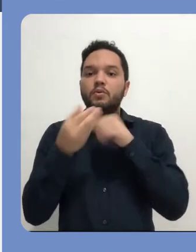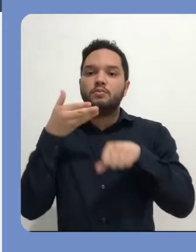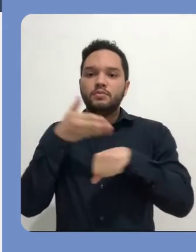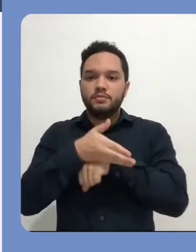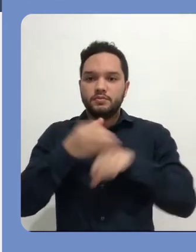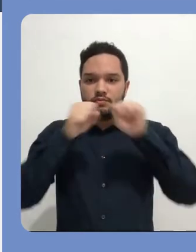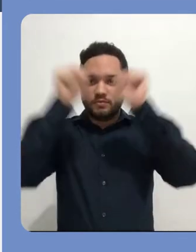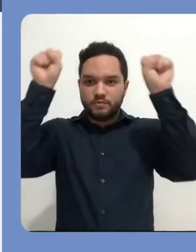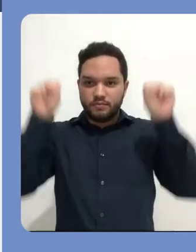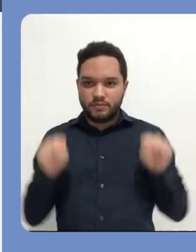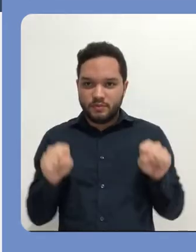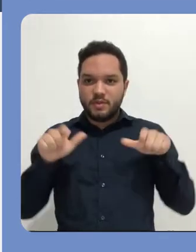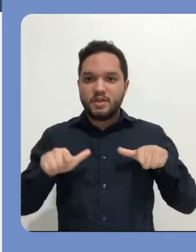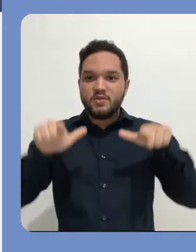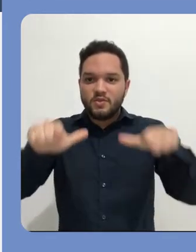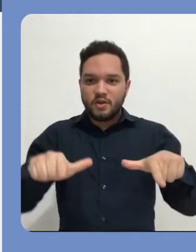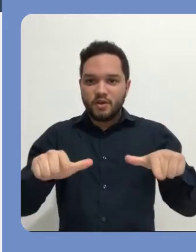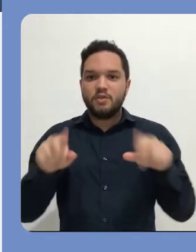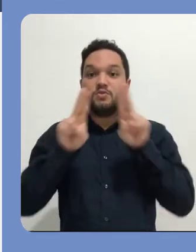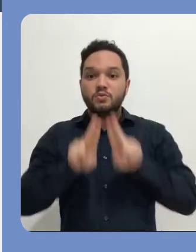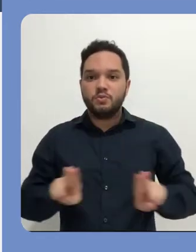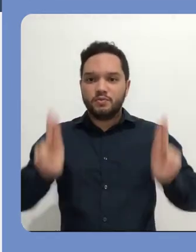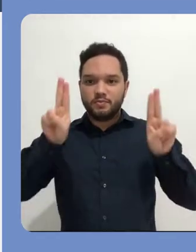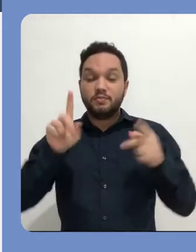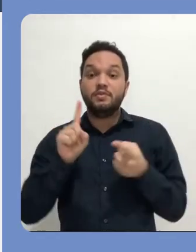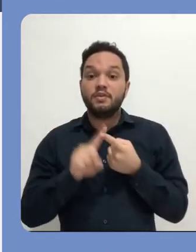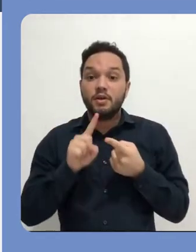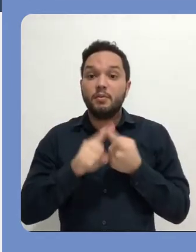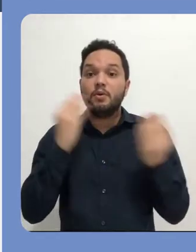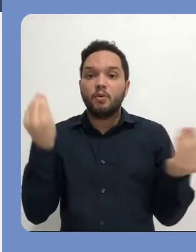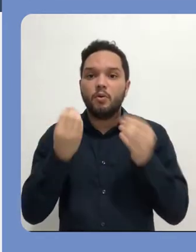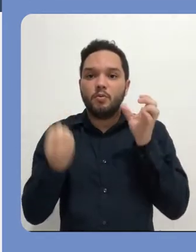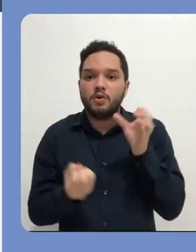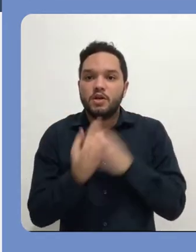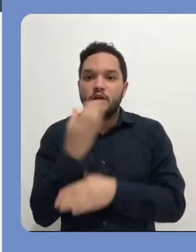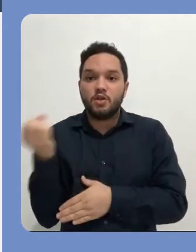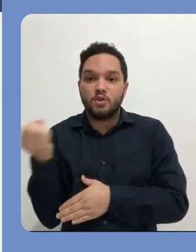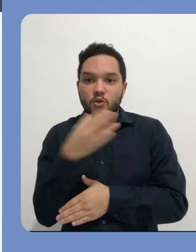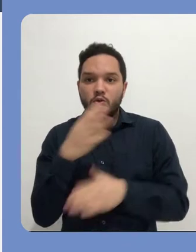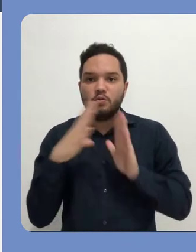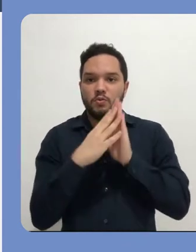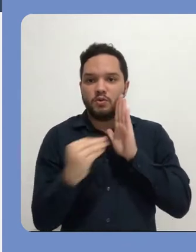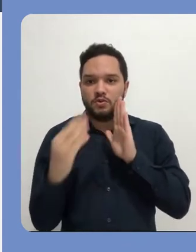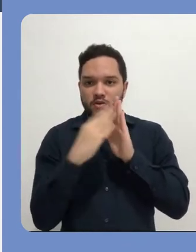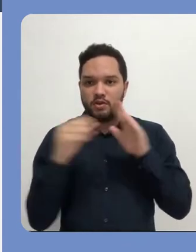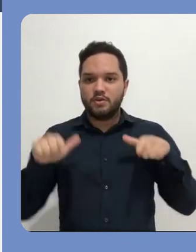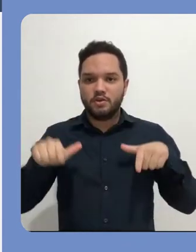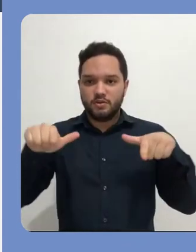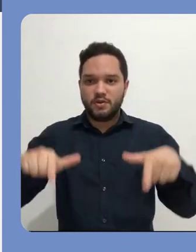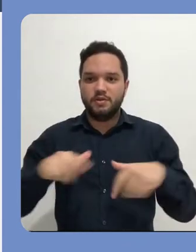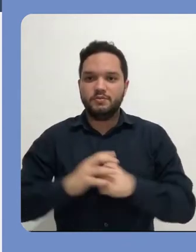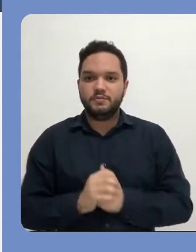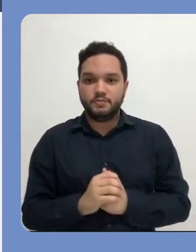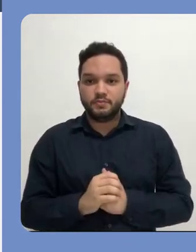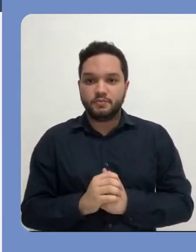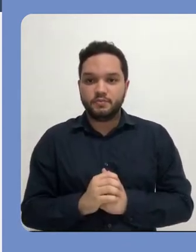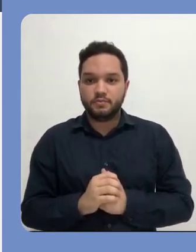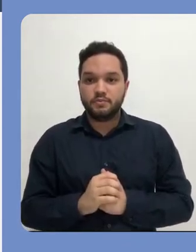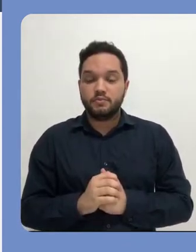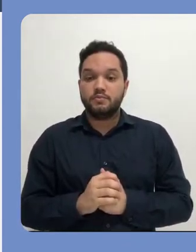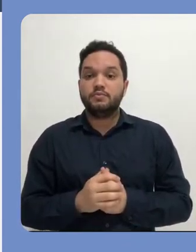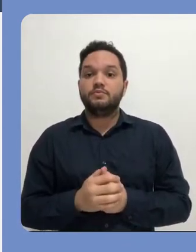Nesse tutorial, eu vou mostrar para você como acessar o sistema Certificados UFSC e como criar um novo modelo de certificado.